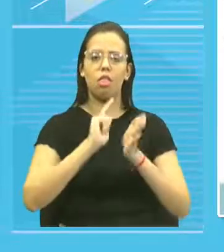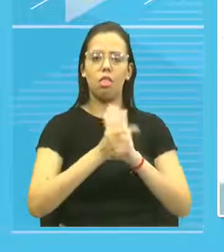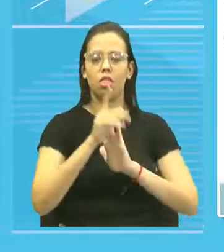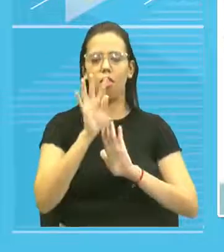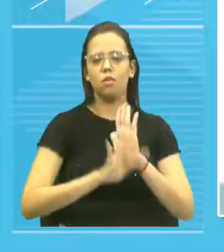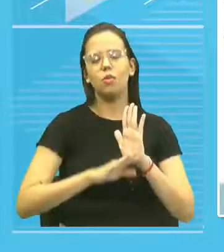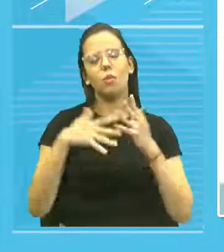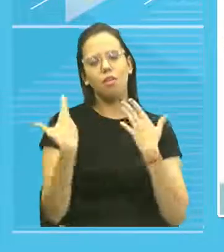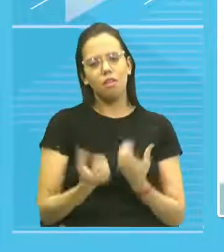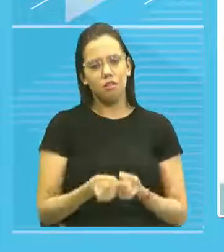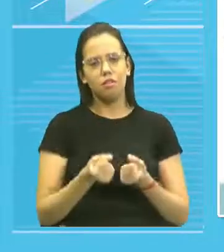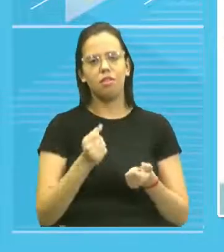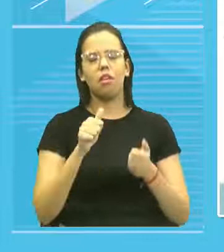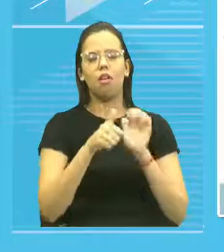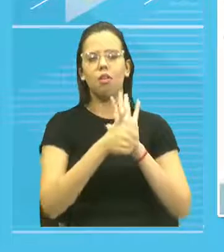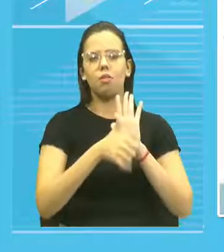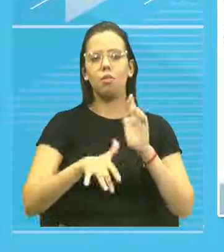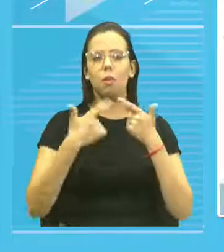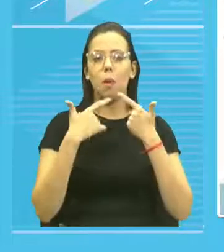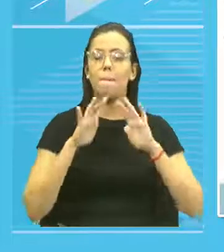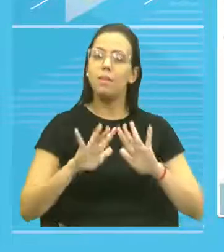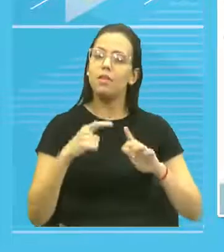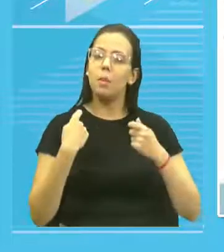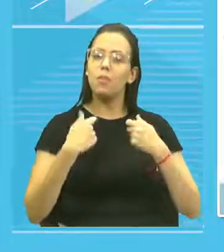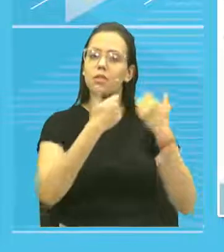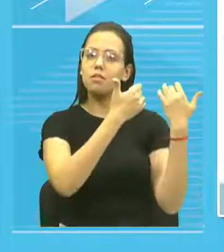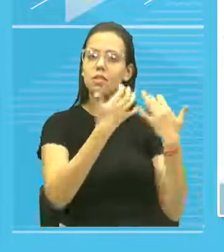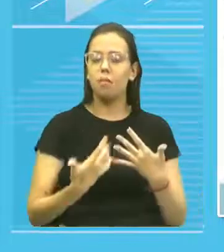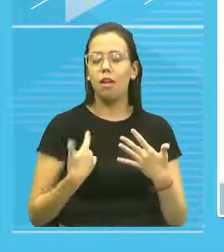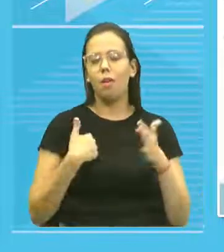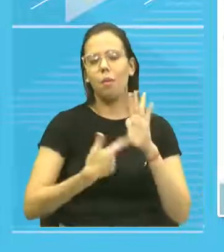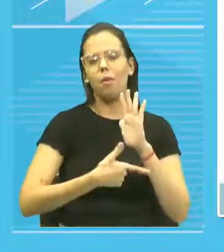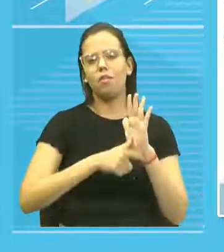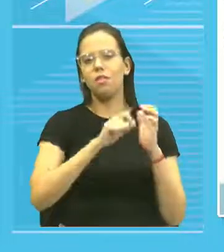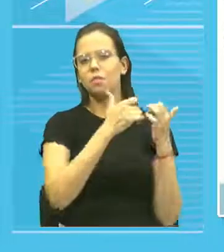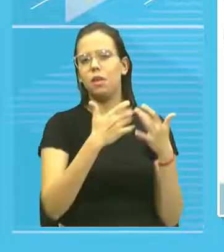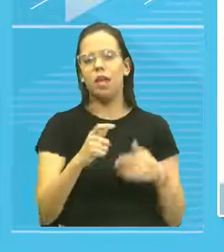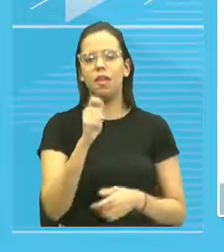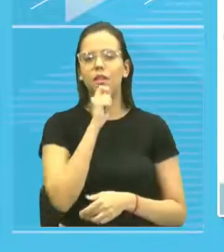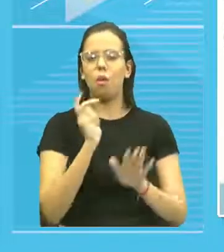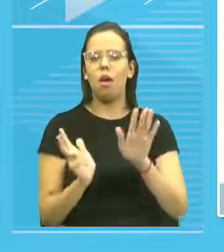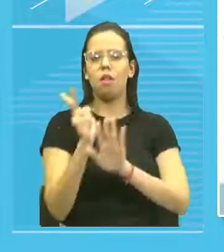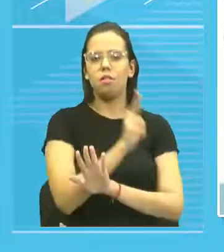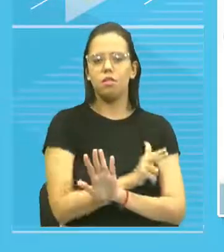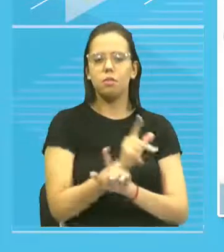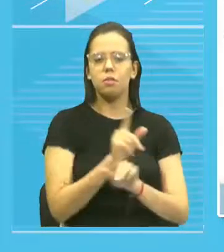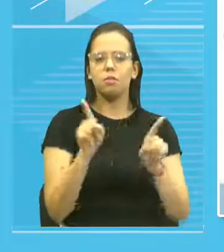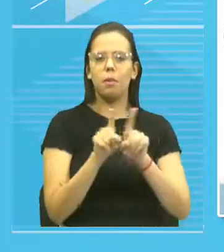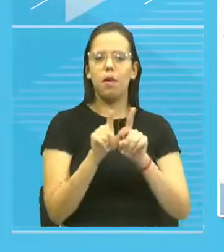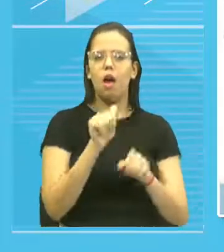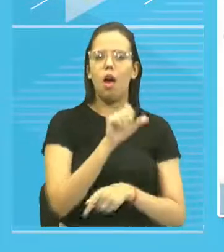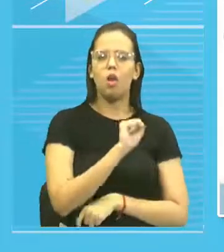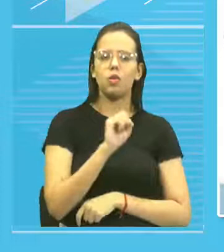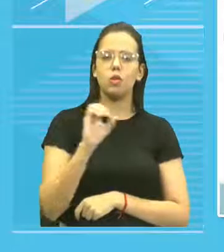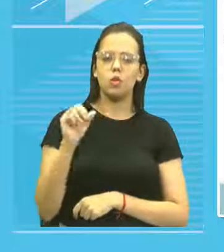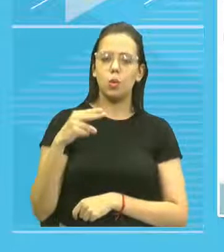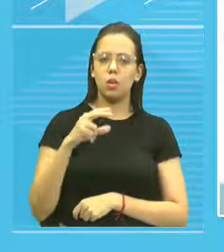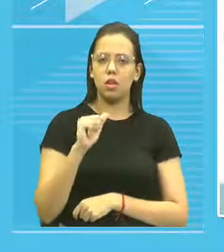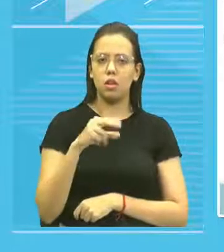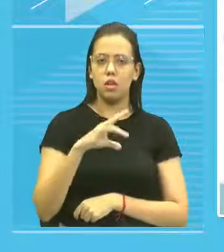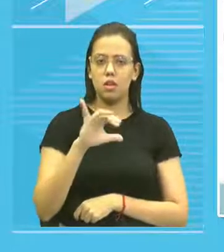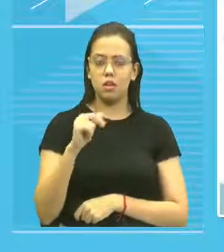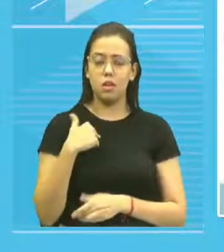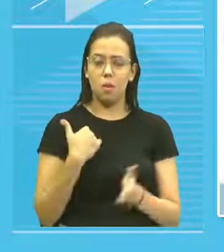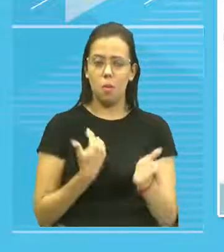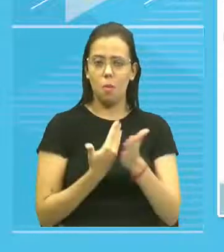bem as suas figuras de linguagem aqui mas eu precisava falar delas viu eu ainda não tinha falado da aliteração e da assonância quando eu abrir minha